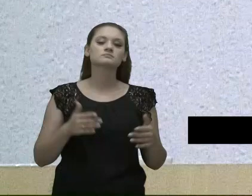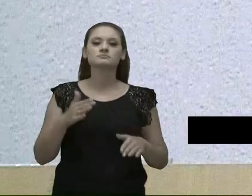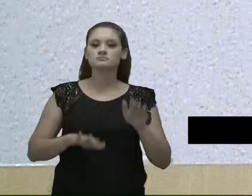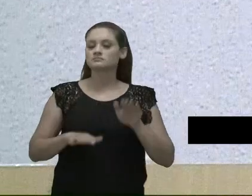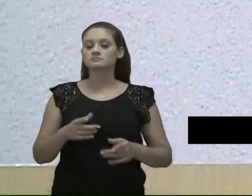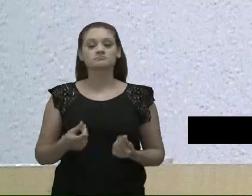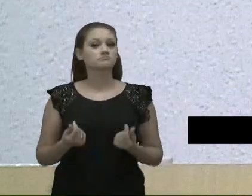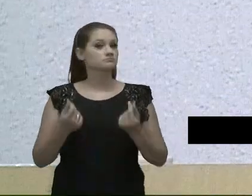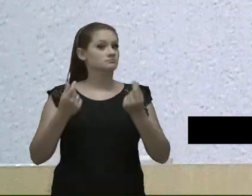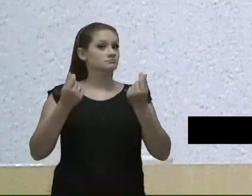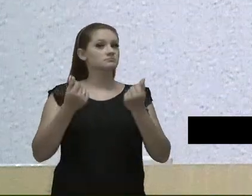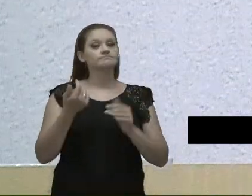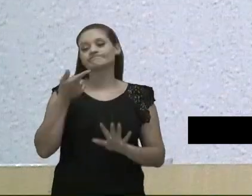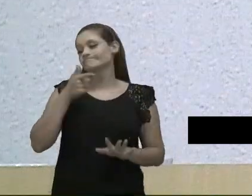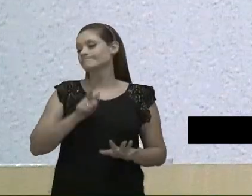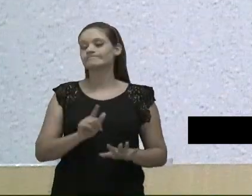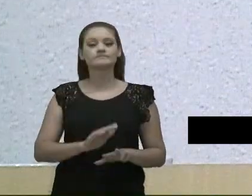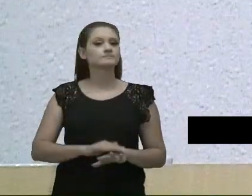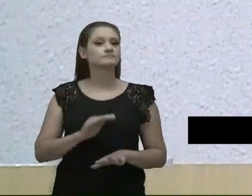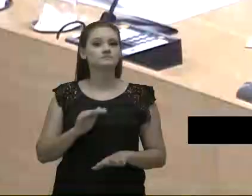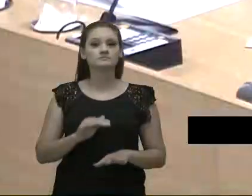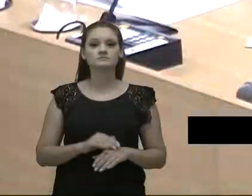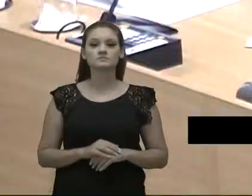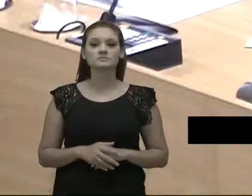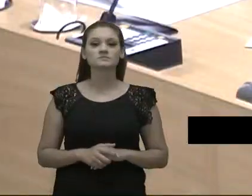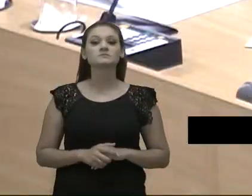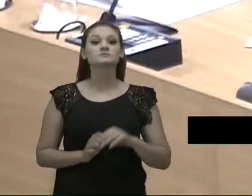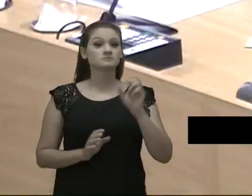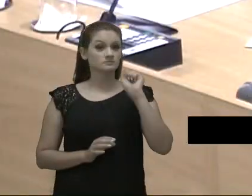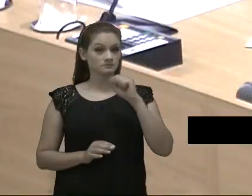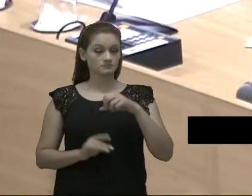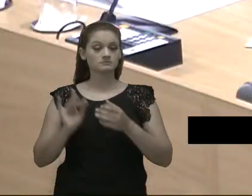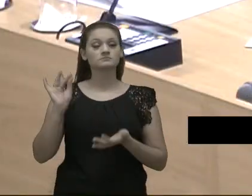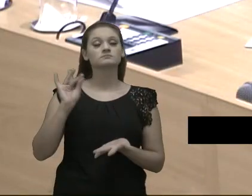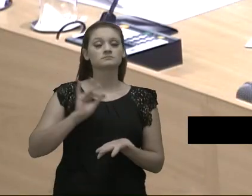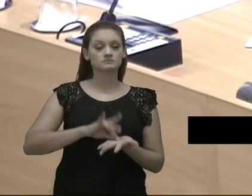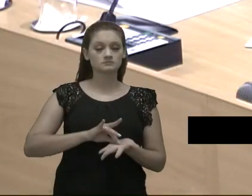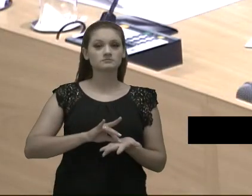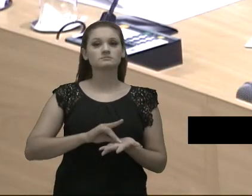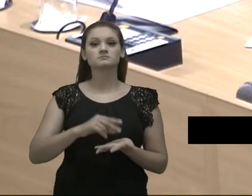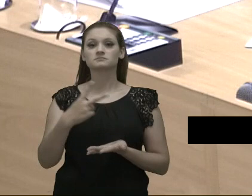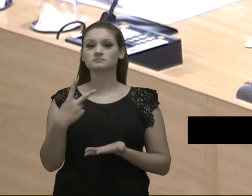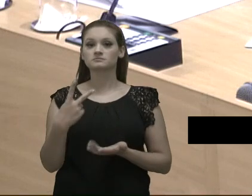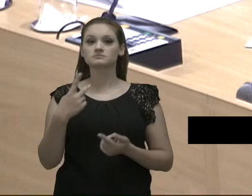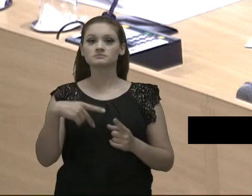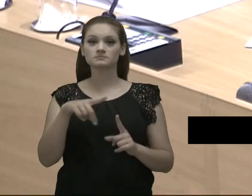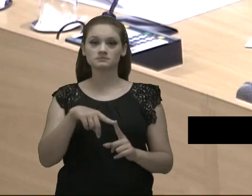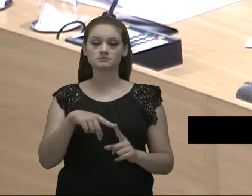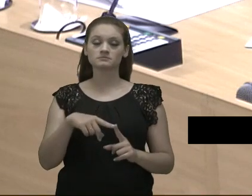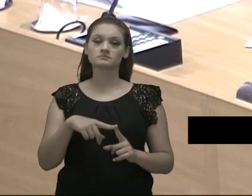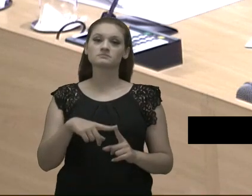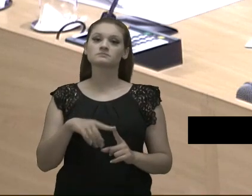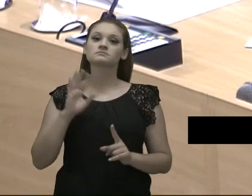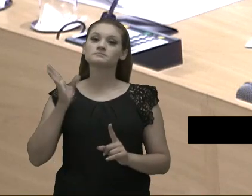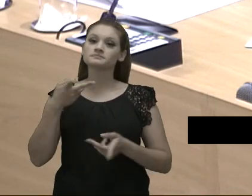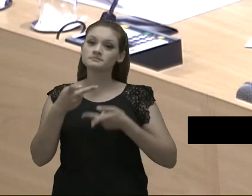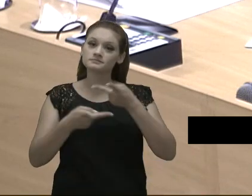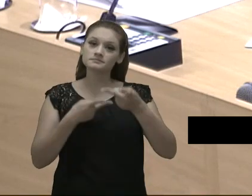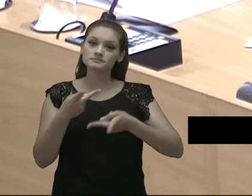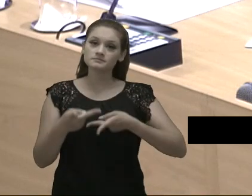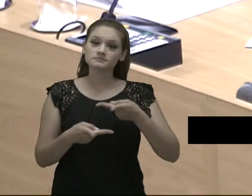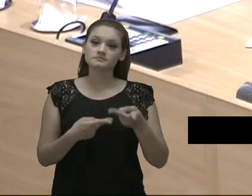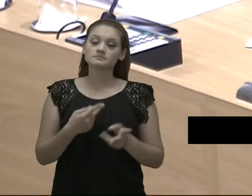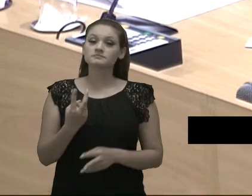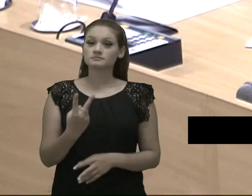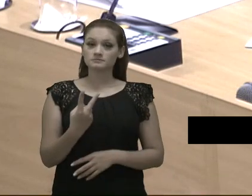economicamente, não era mais viável. Isso, exato. Dois motivos, como eu frisei, né? Quero frisar que